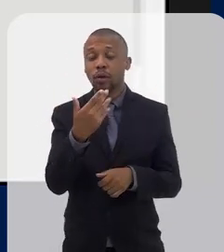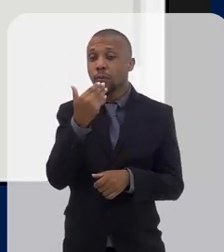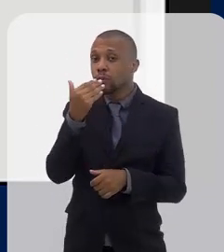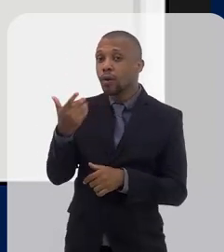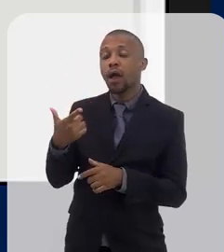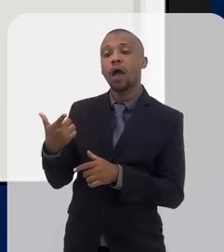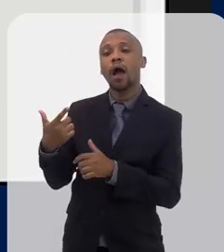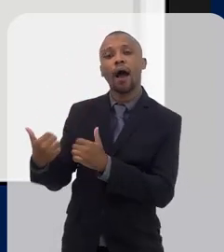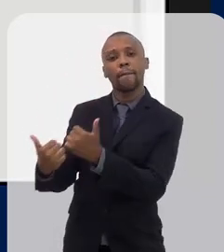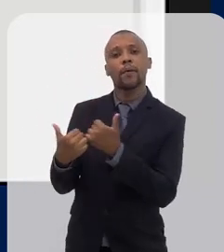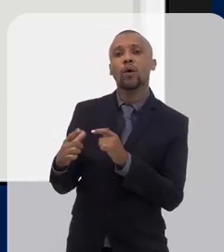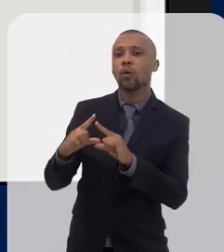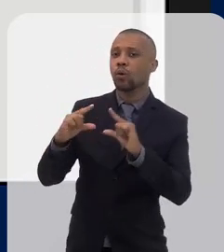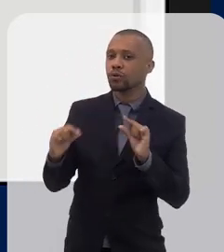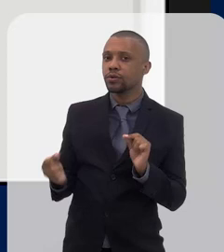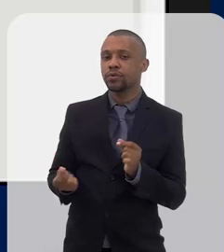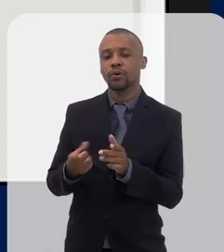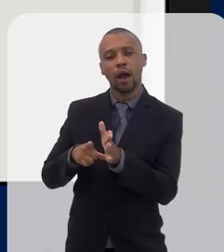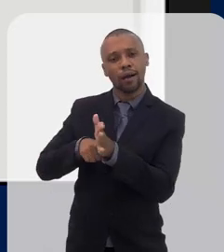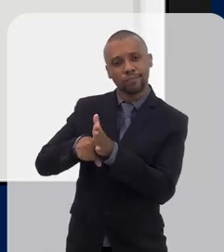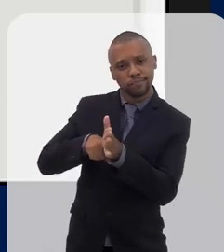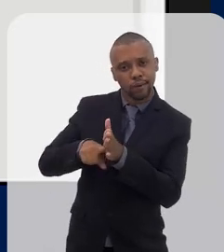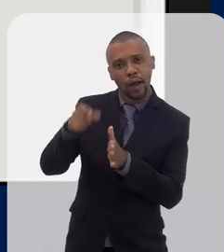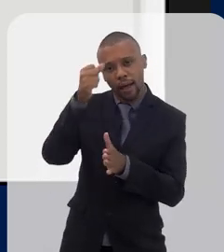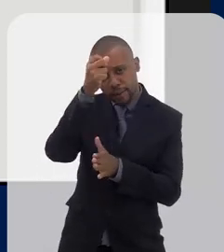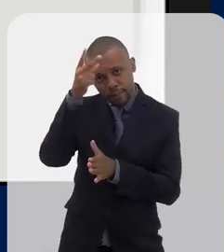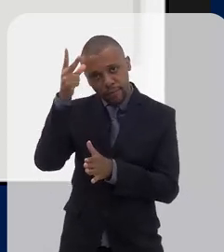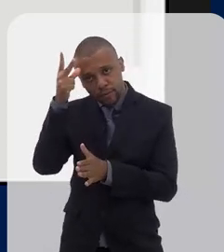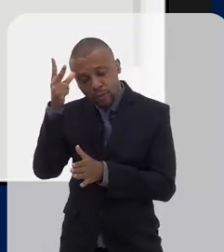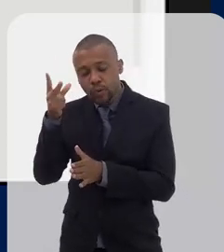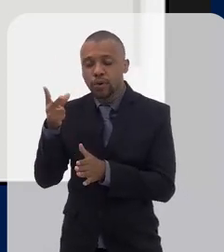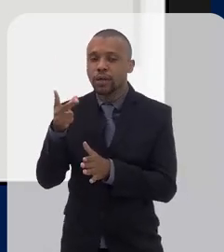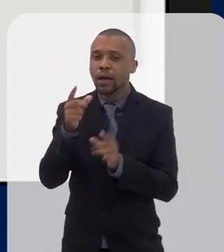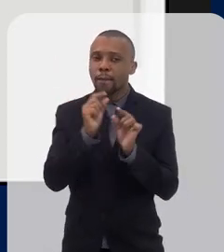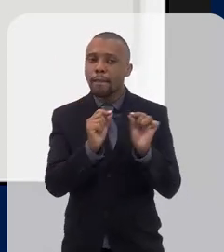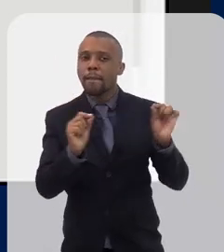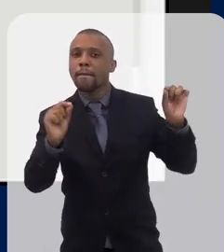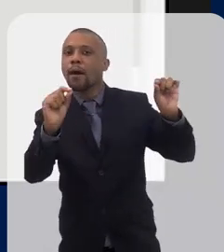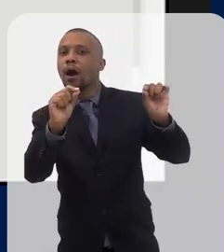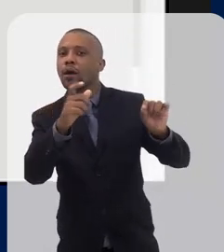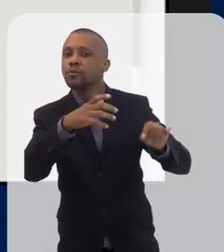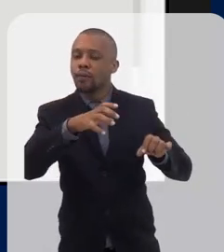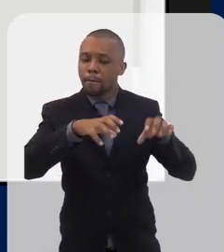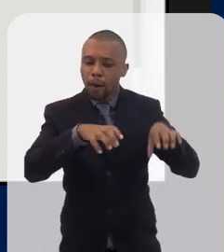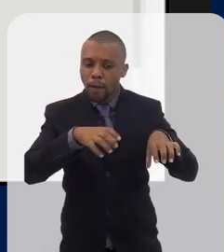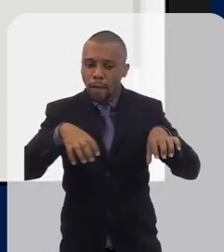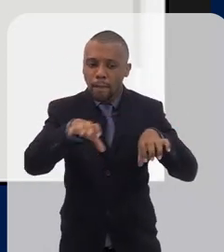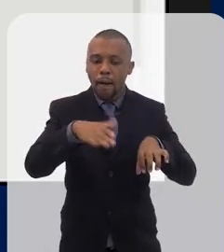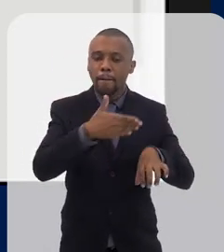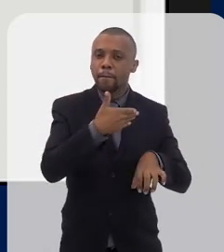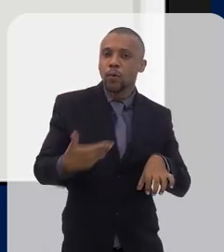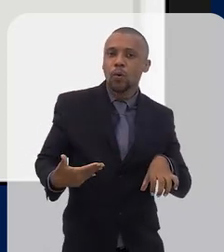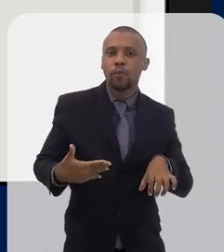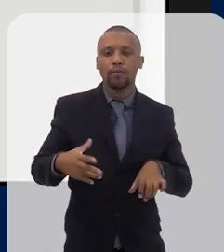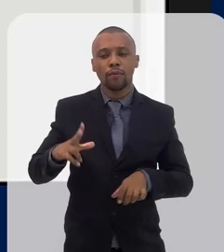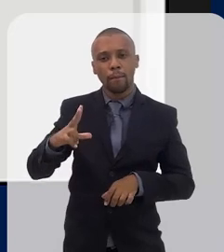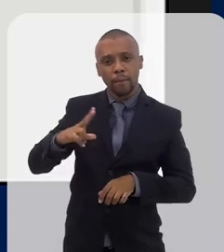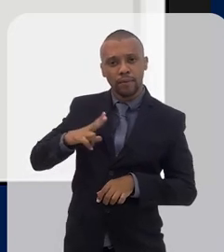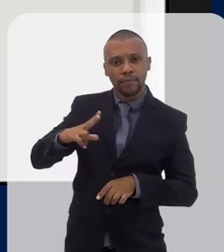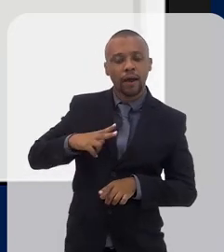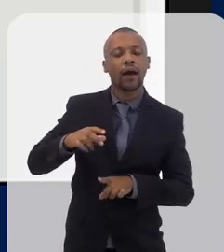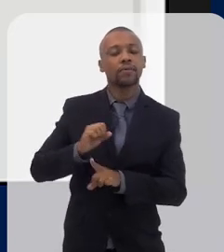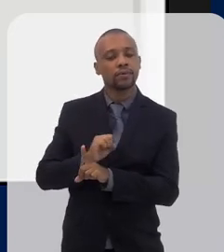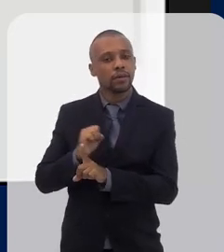apoio logístico ao censo, não somente das prefeituras, mas também de outros órgãos públicos, privados e